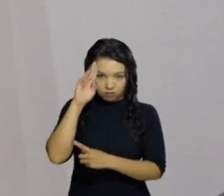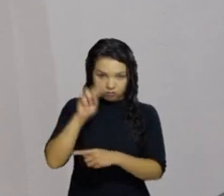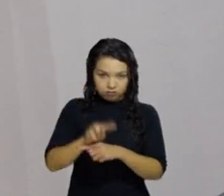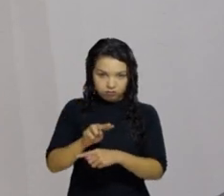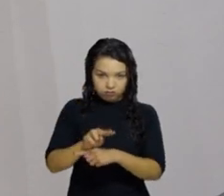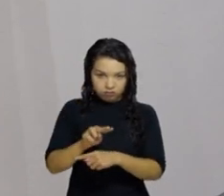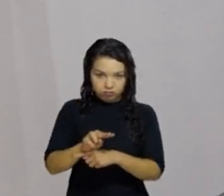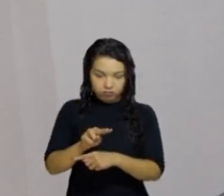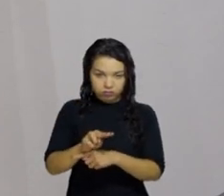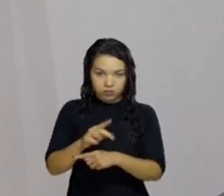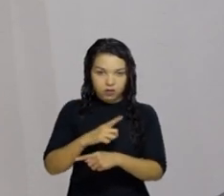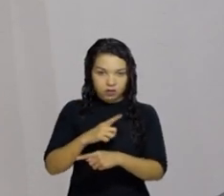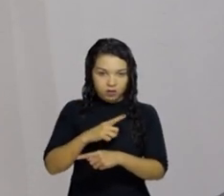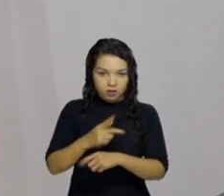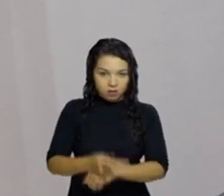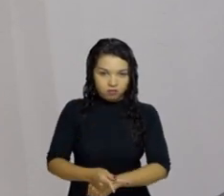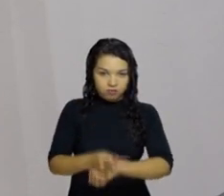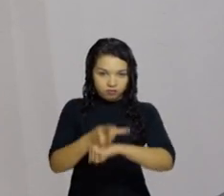que recebeu um prêmio,